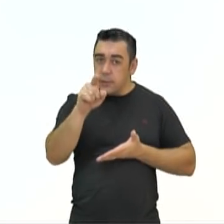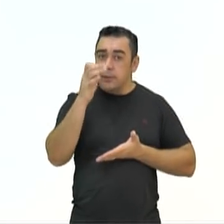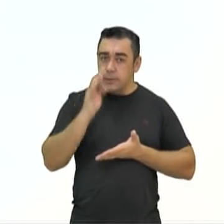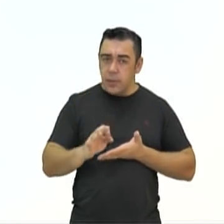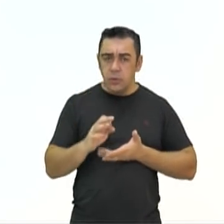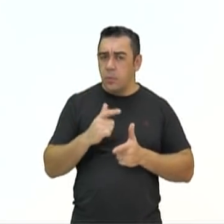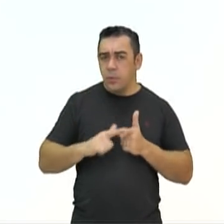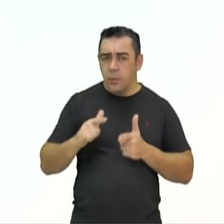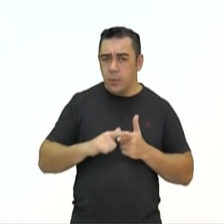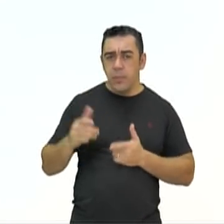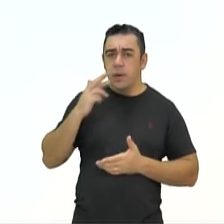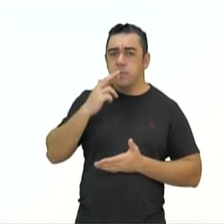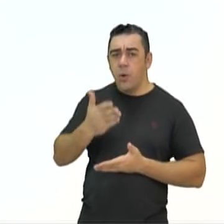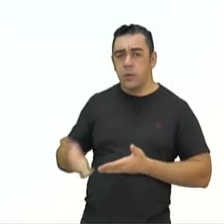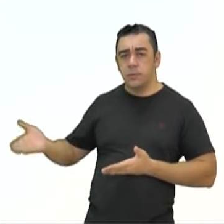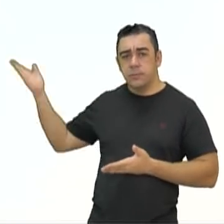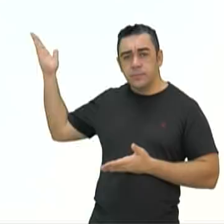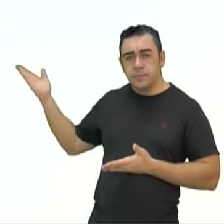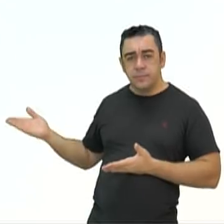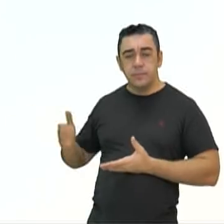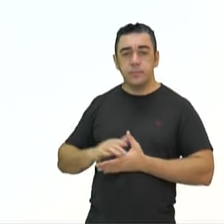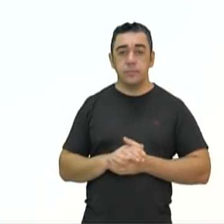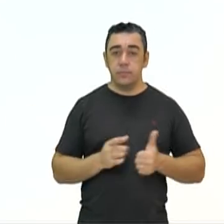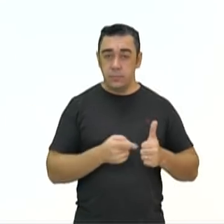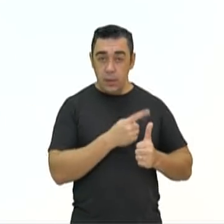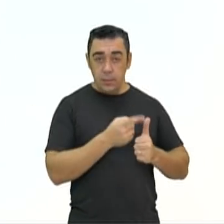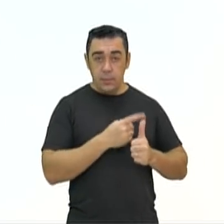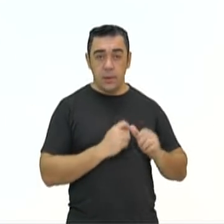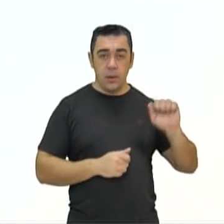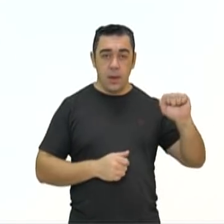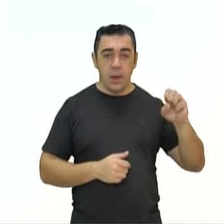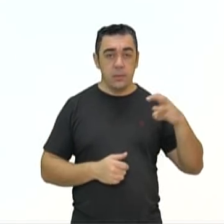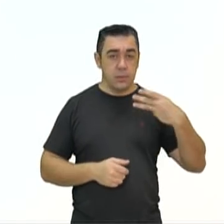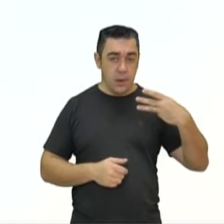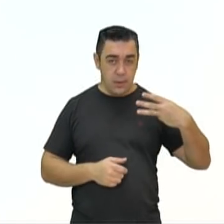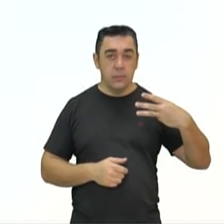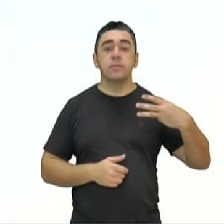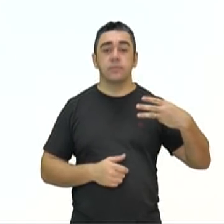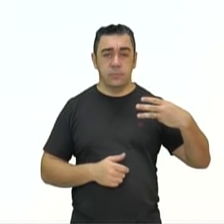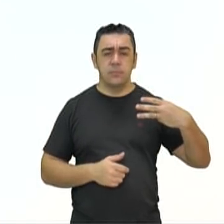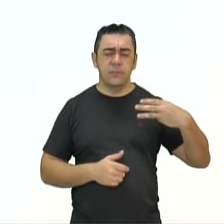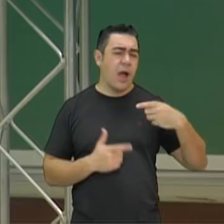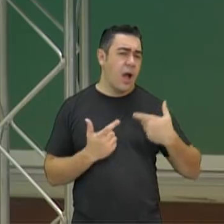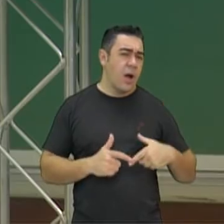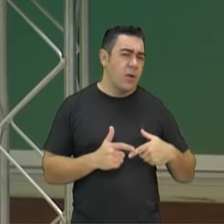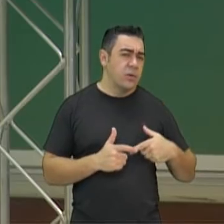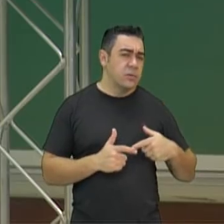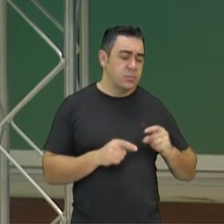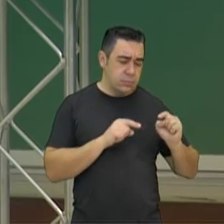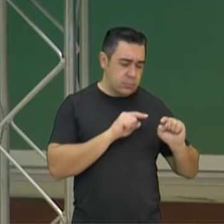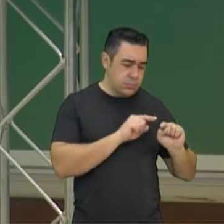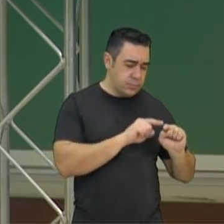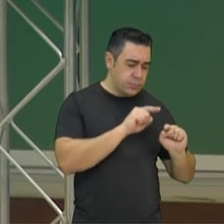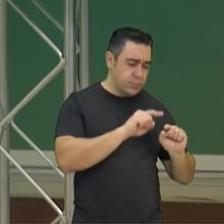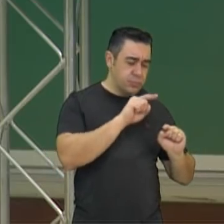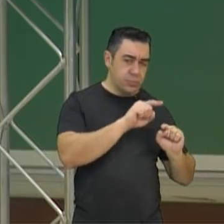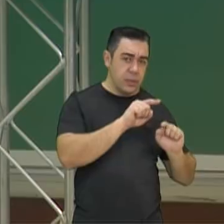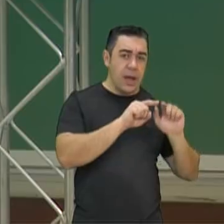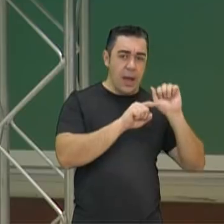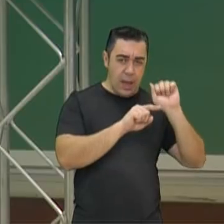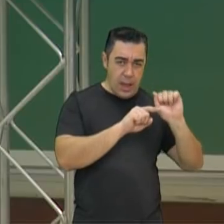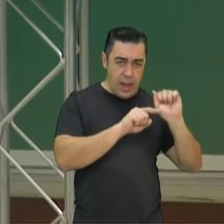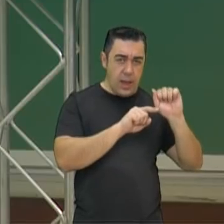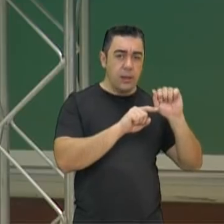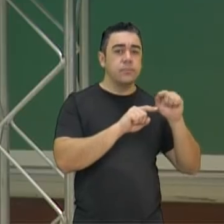tem problema. Aqui estão as respostas, a gente vai entender. Ó. Então, primeiro, A3, né? Qual que é a casa que está no A3? Então, a gente